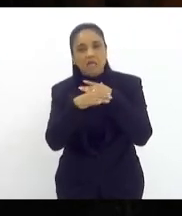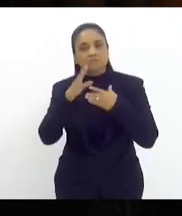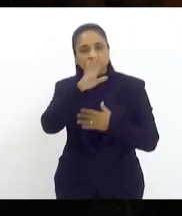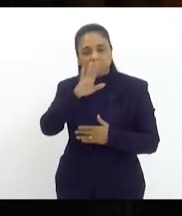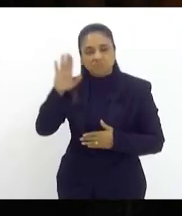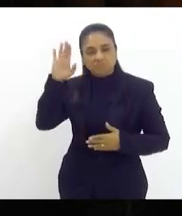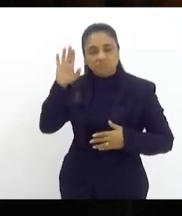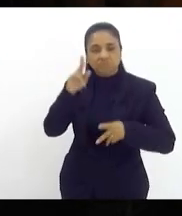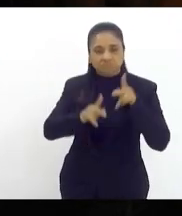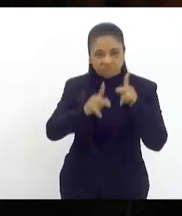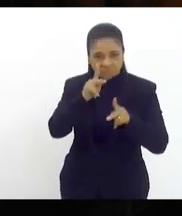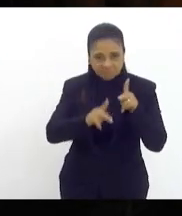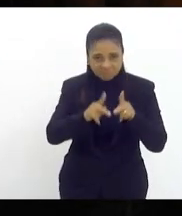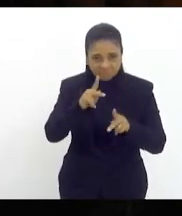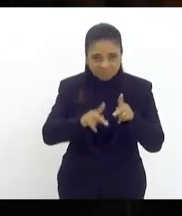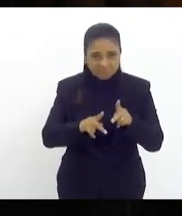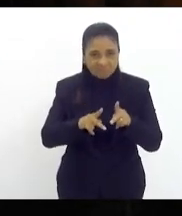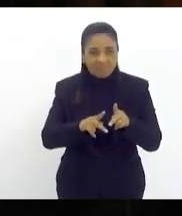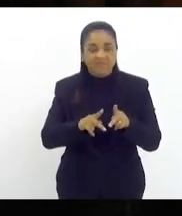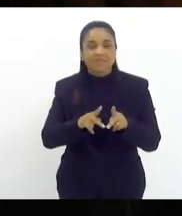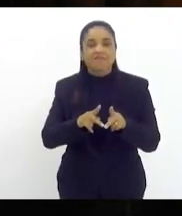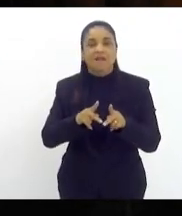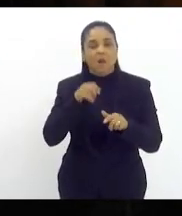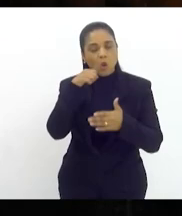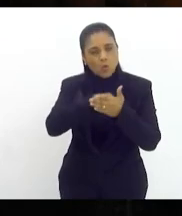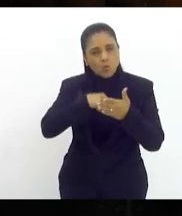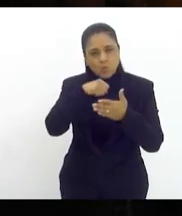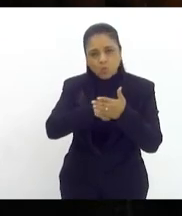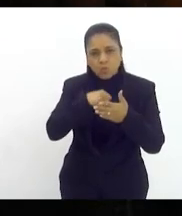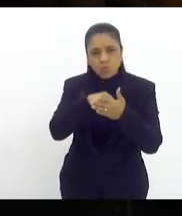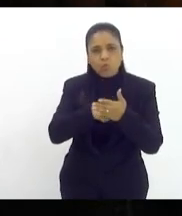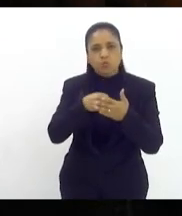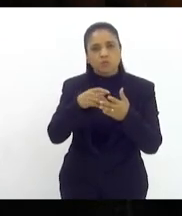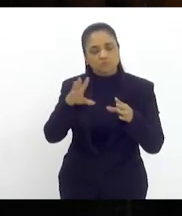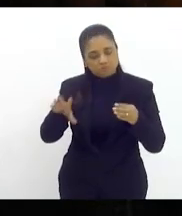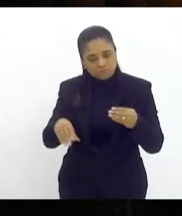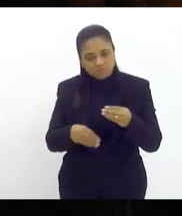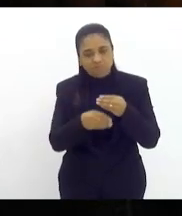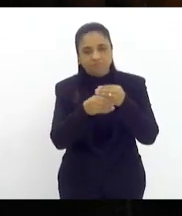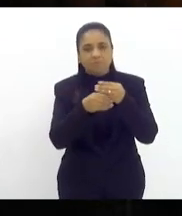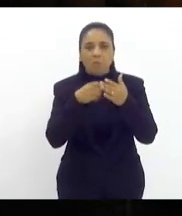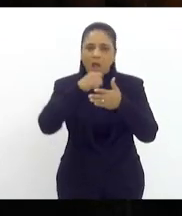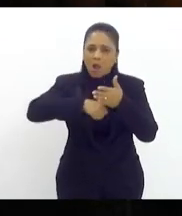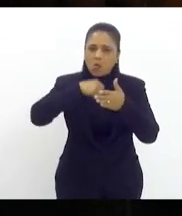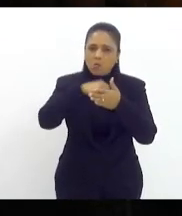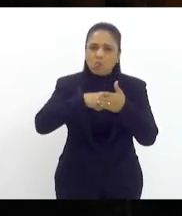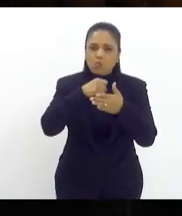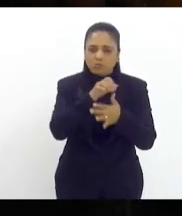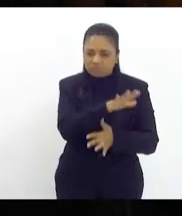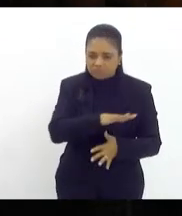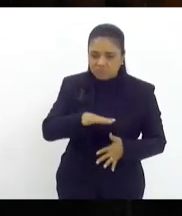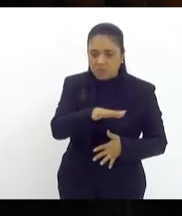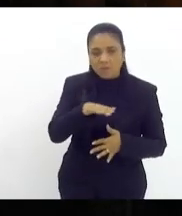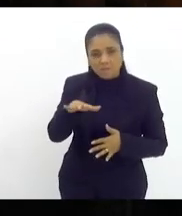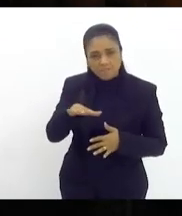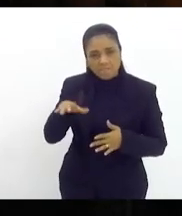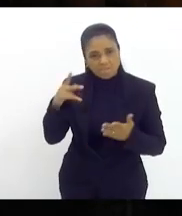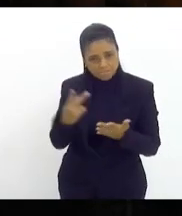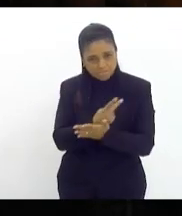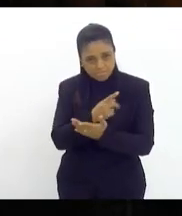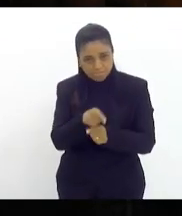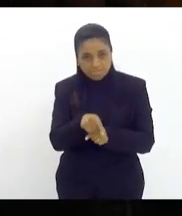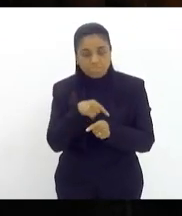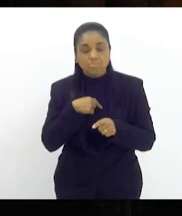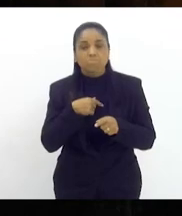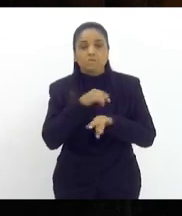popular vai levar as nossas lutas e também agregar mais lutas que estão acontecendo nesses territórios e aí falei sobre